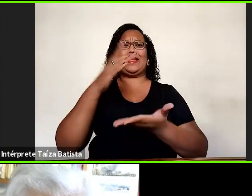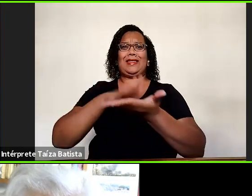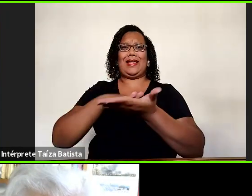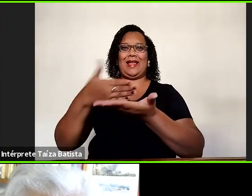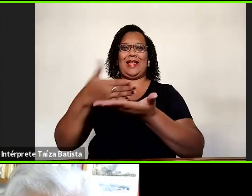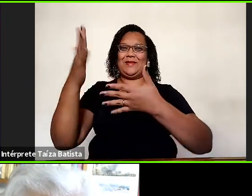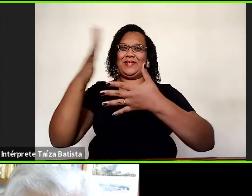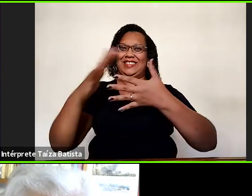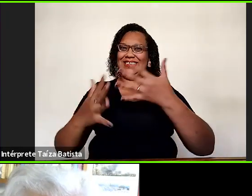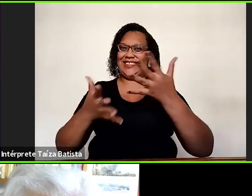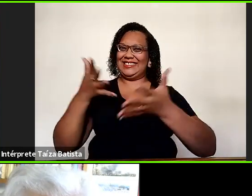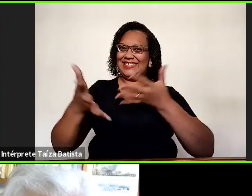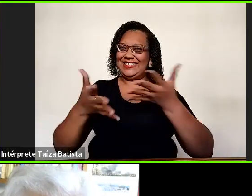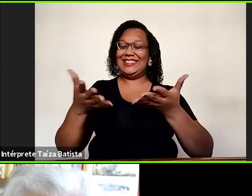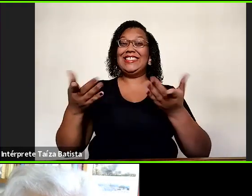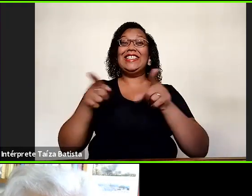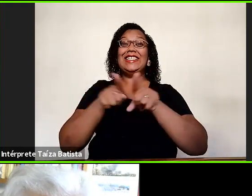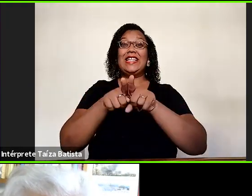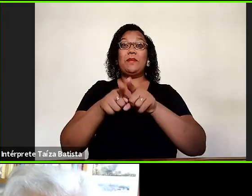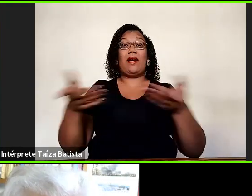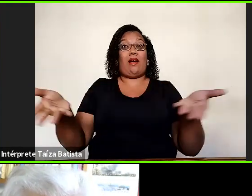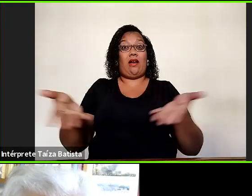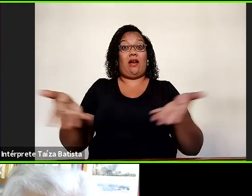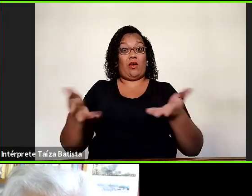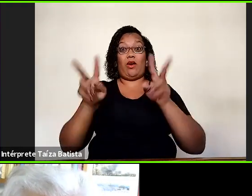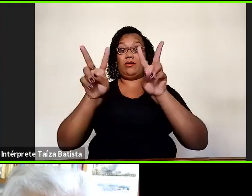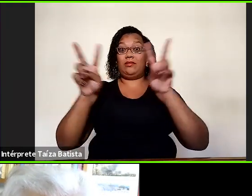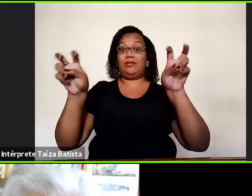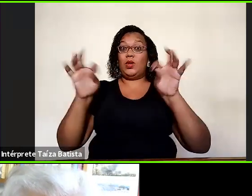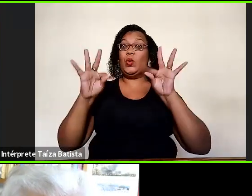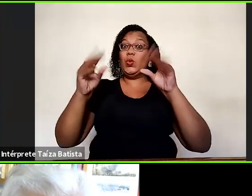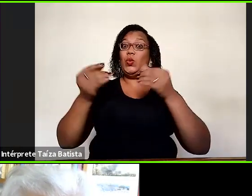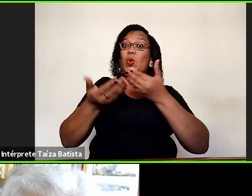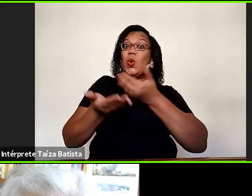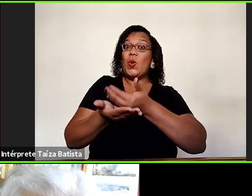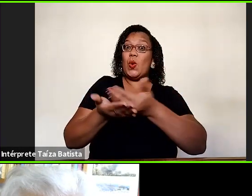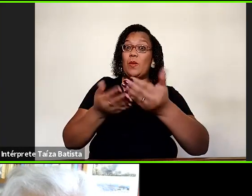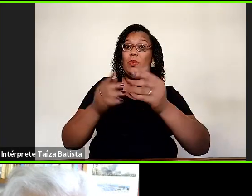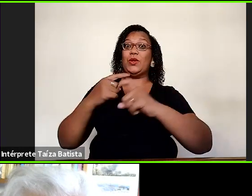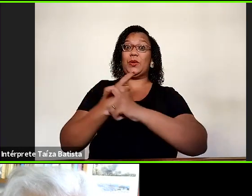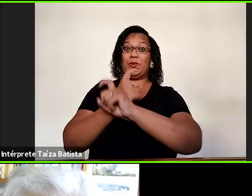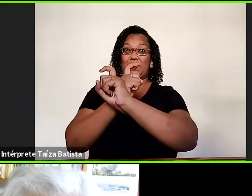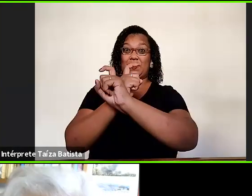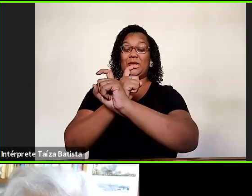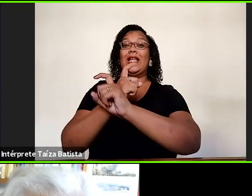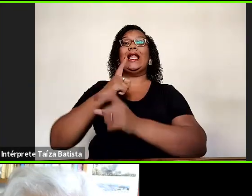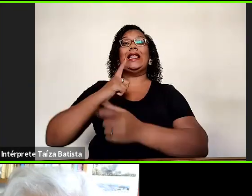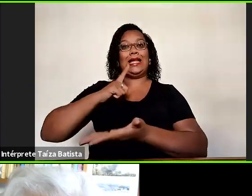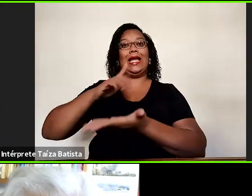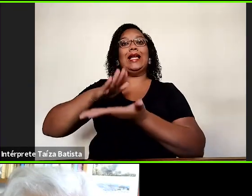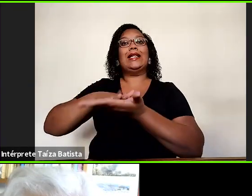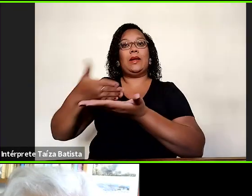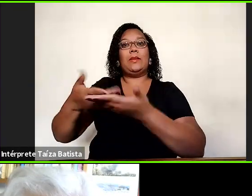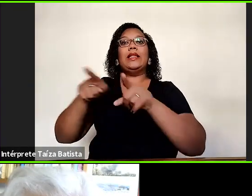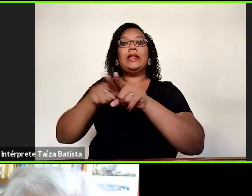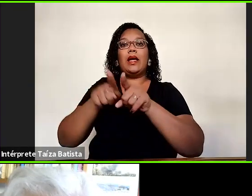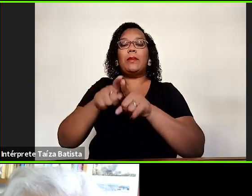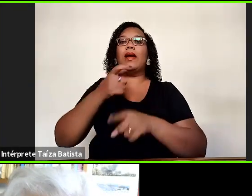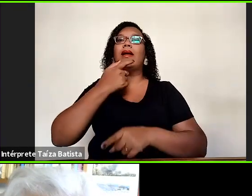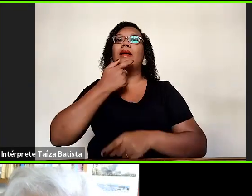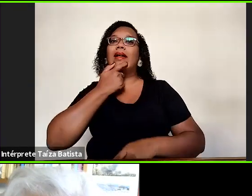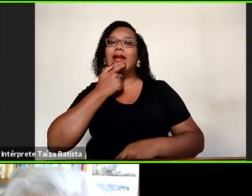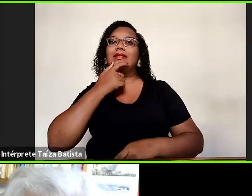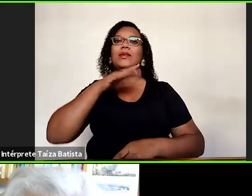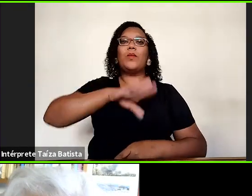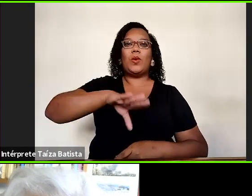e nessa sessão, nesse painel que se chama Tudo Começou na PUC, temos interpretação também em inglês-português. Então,